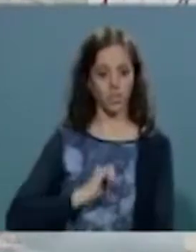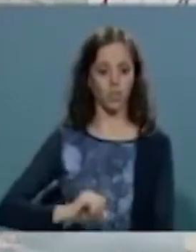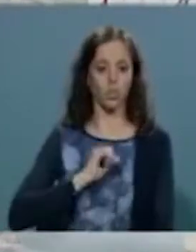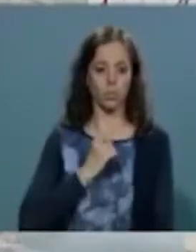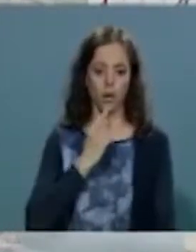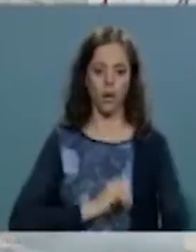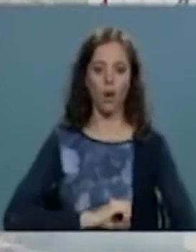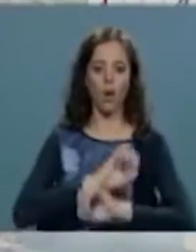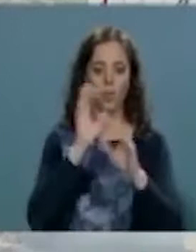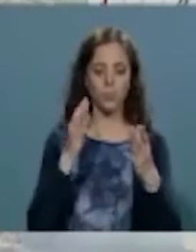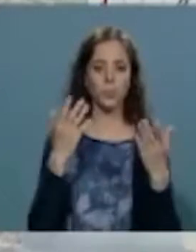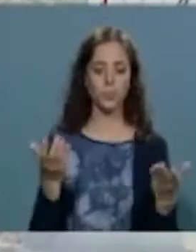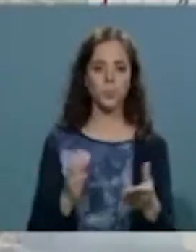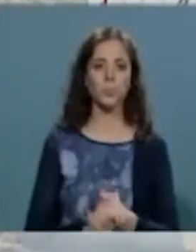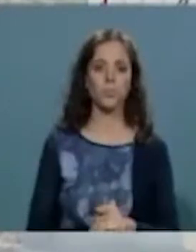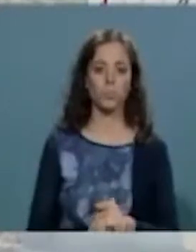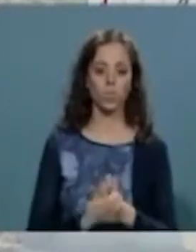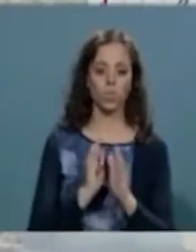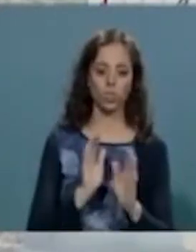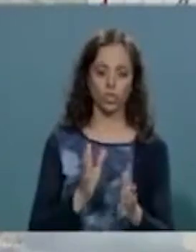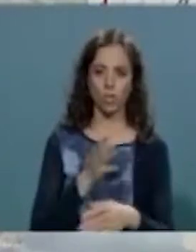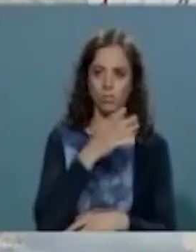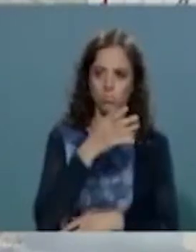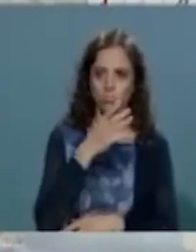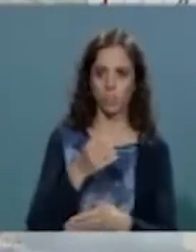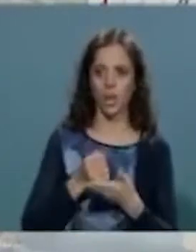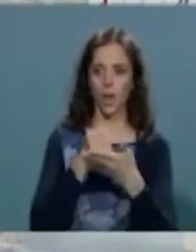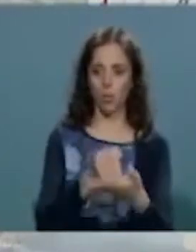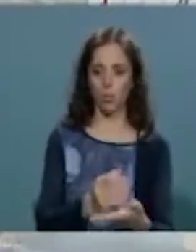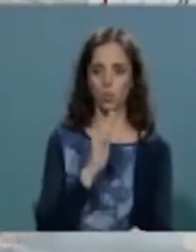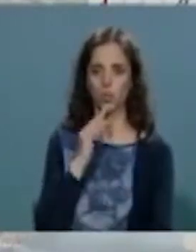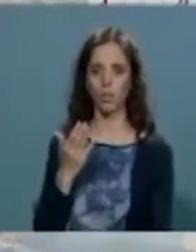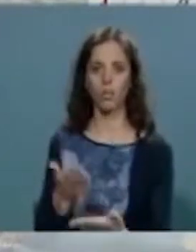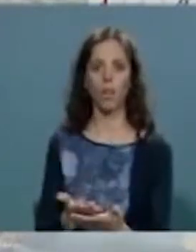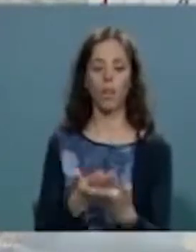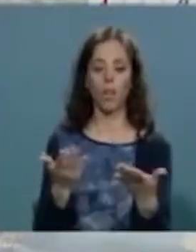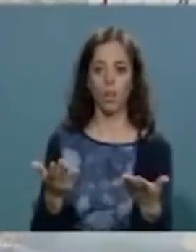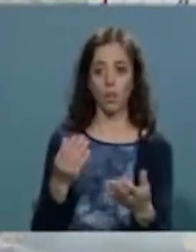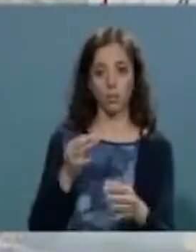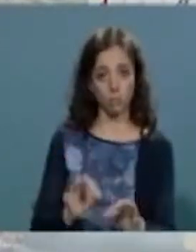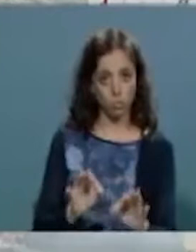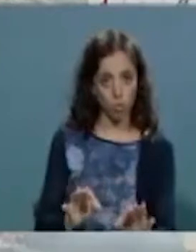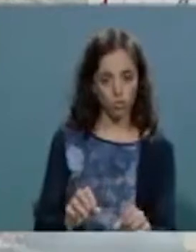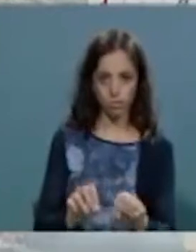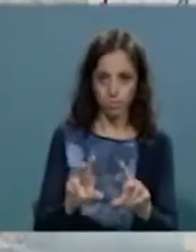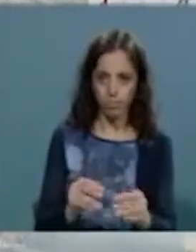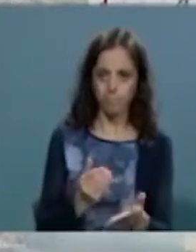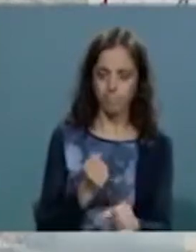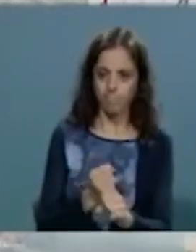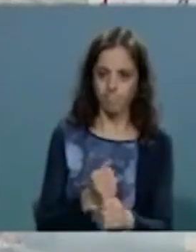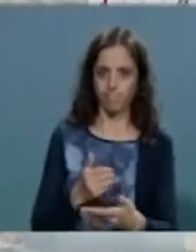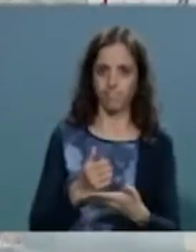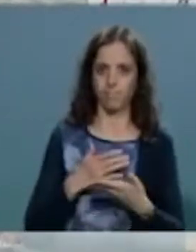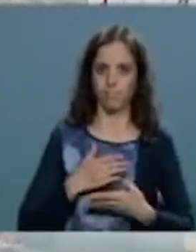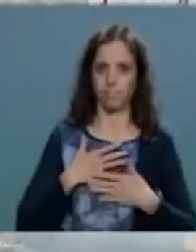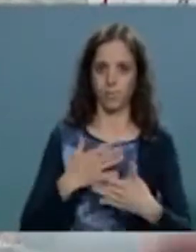eu já foi inspirado também nos apoios que temos que essa prontidão e disponibilidade Total